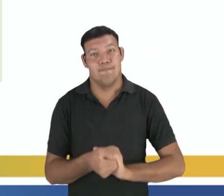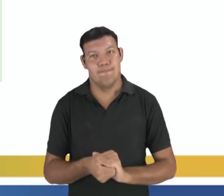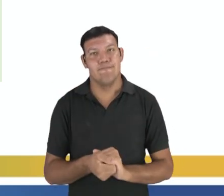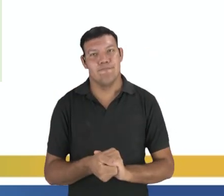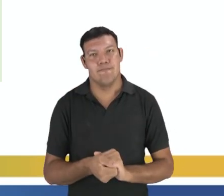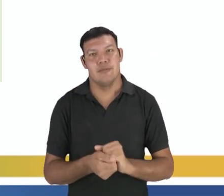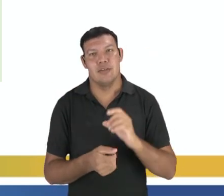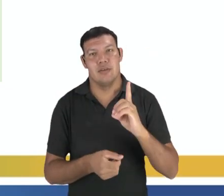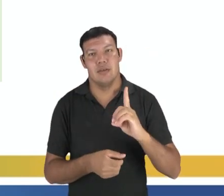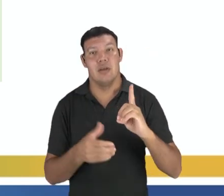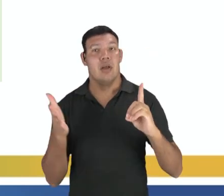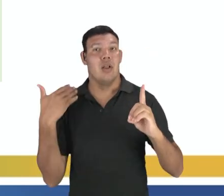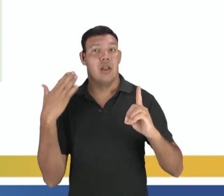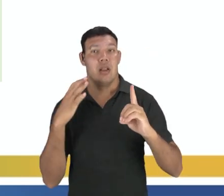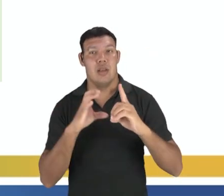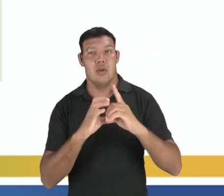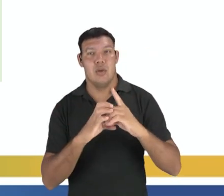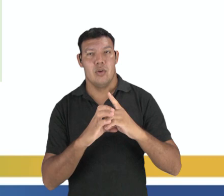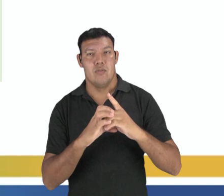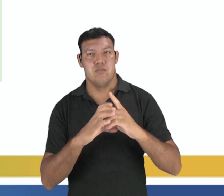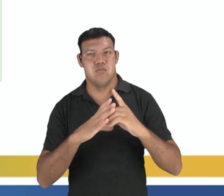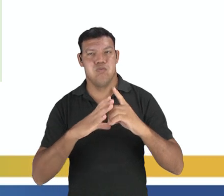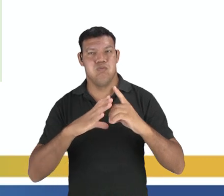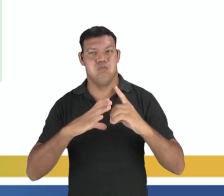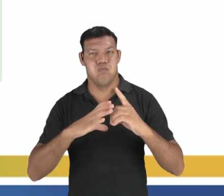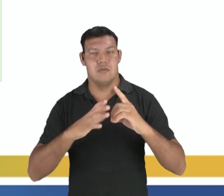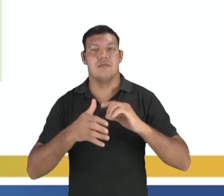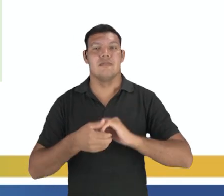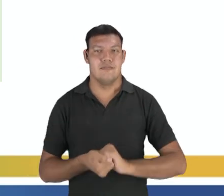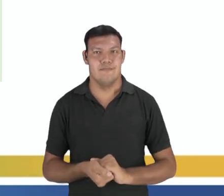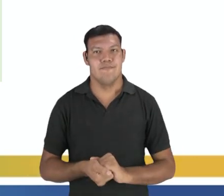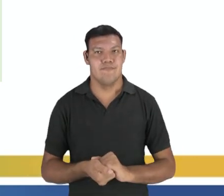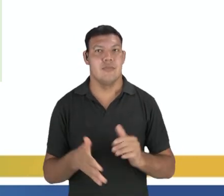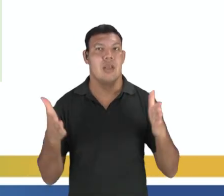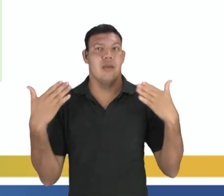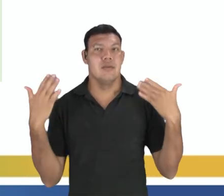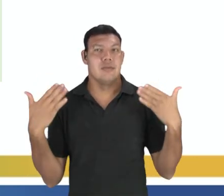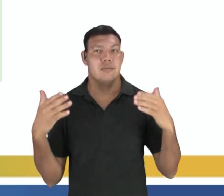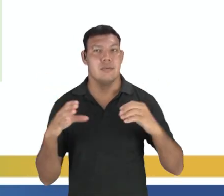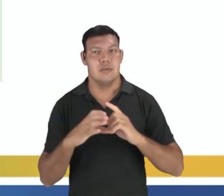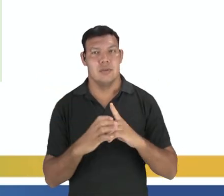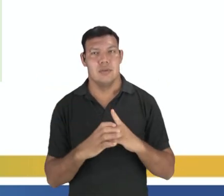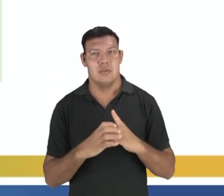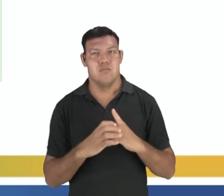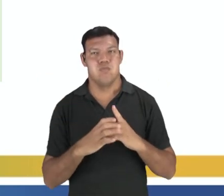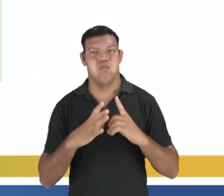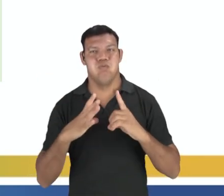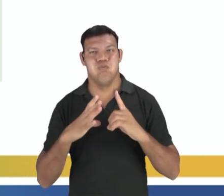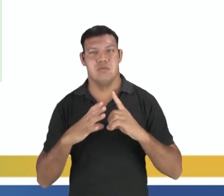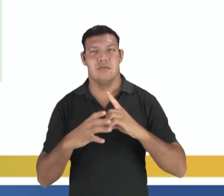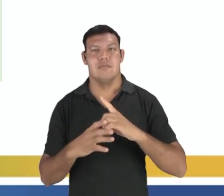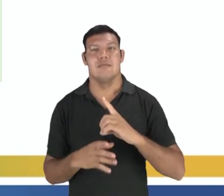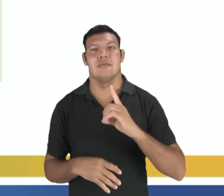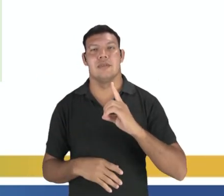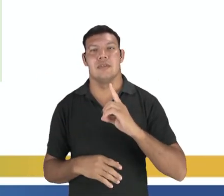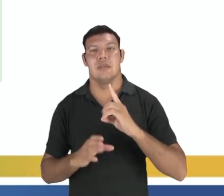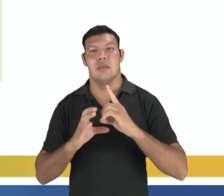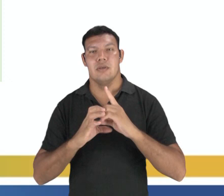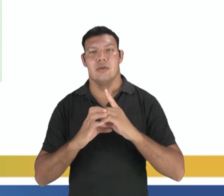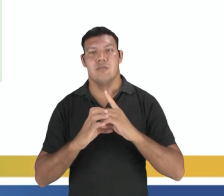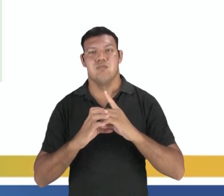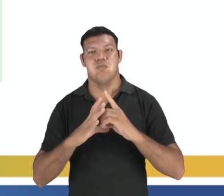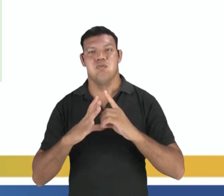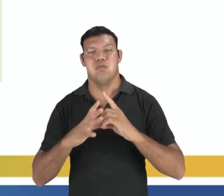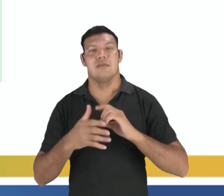dias mais quentes, o que pode acontecer? Como já tem a temperatura, que seja viável, ele acaba